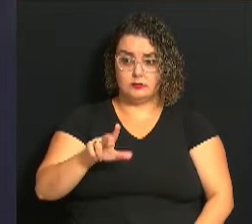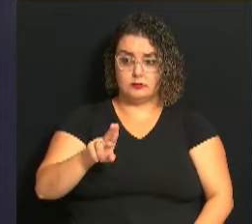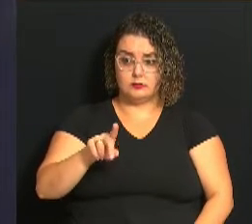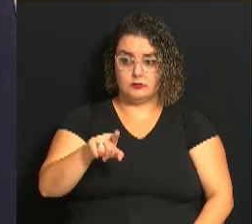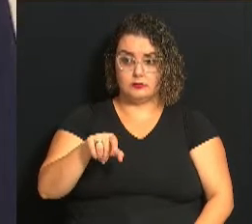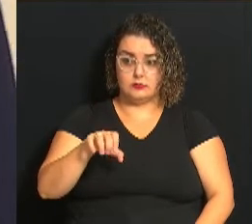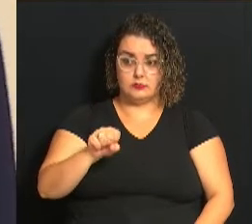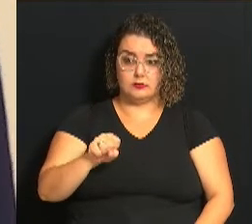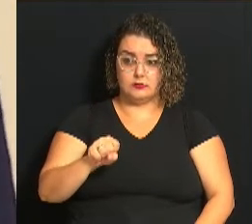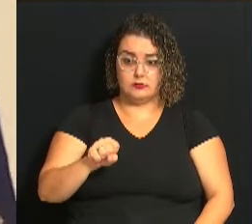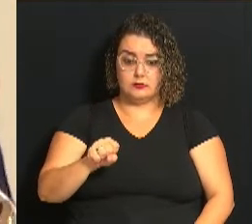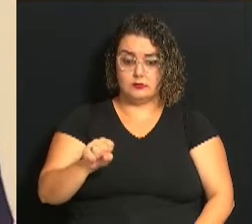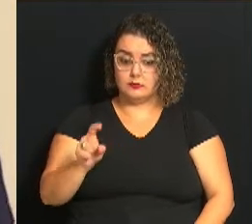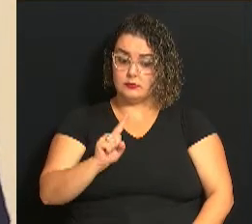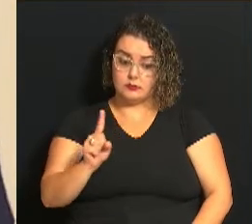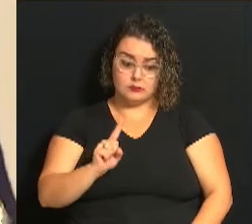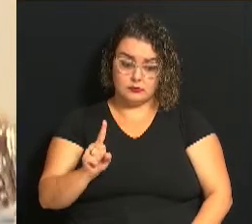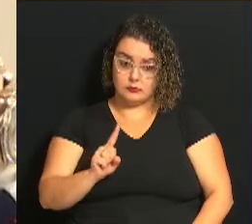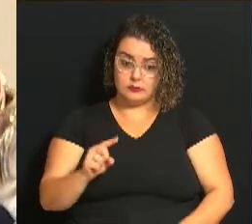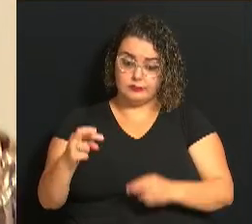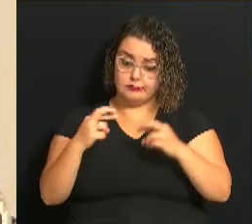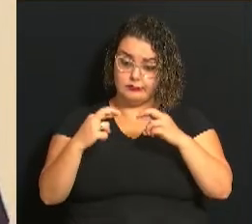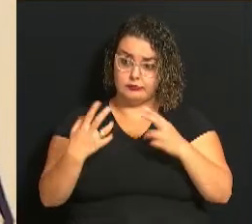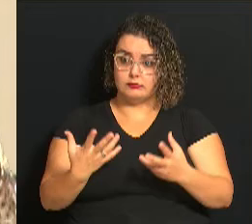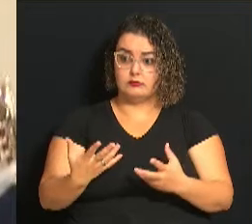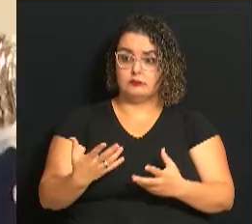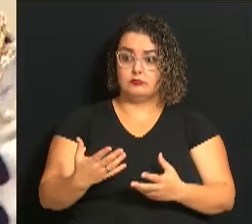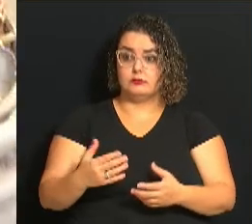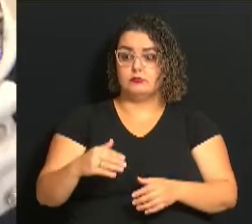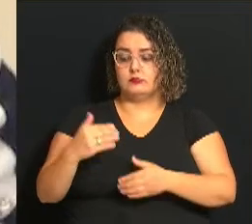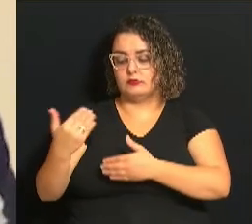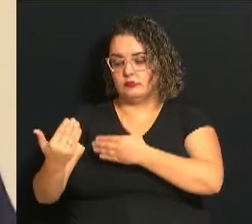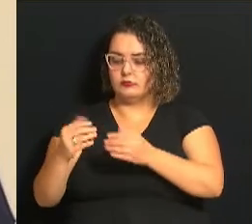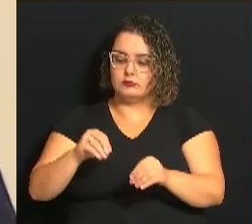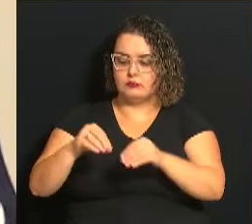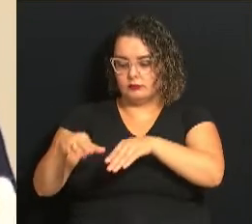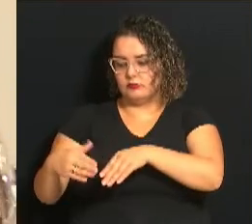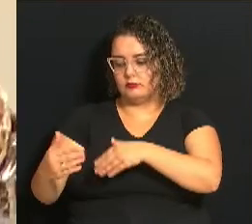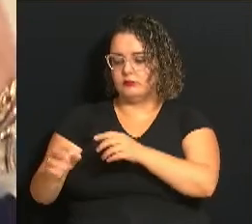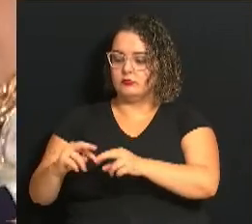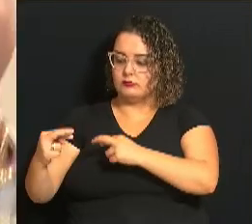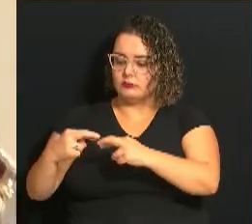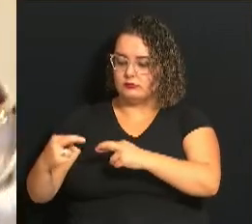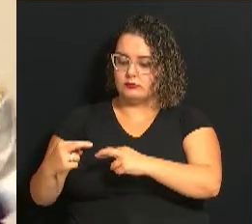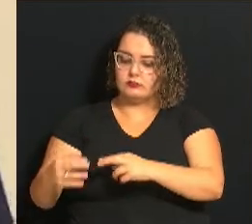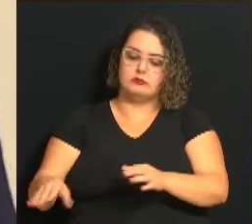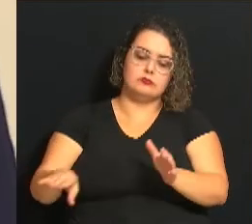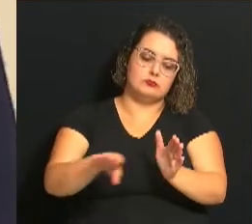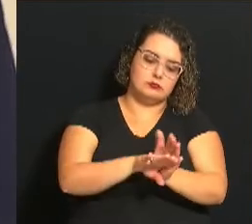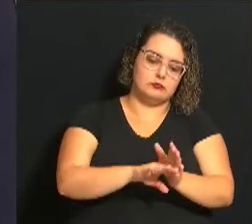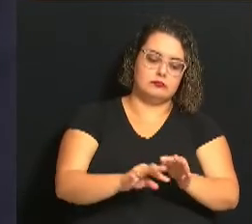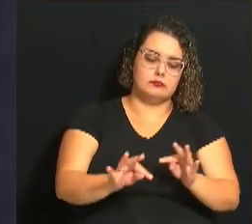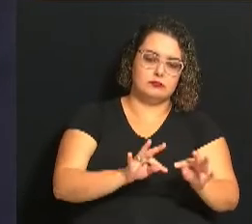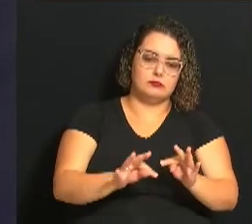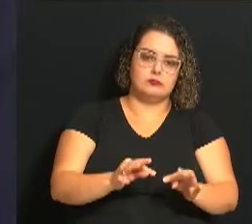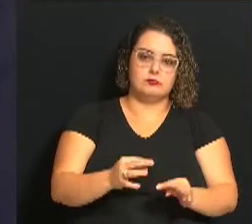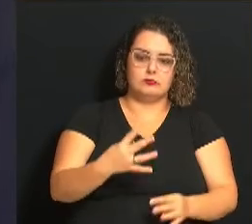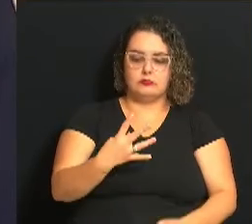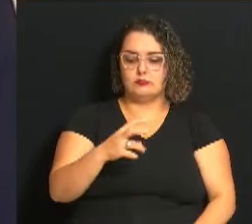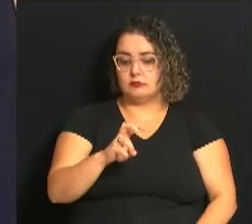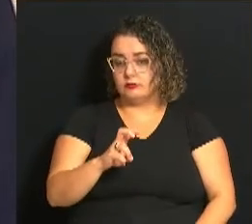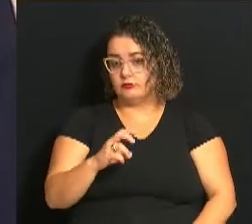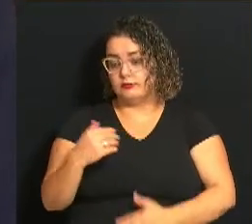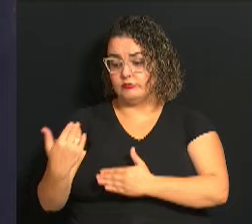analista. Né, que às vezes o processo vai para o expediente, ele é tramitado, depois ele chega na mesa do técnico, depois de 4, 5 tramitações